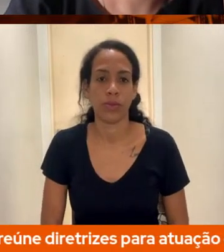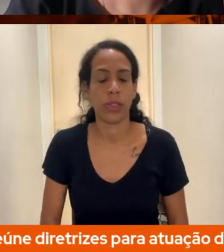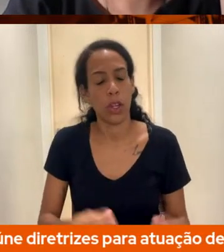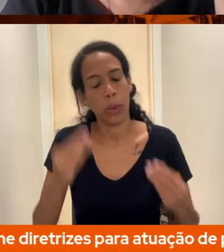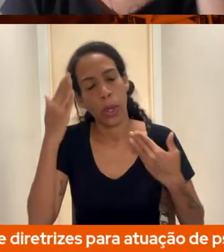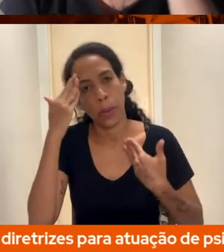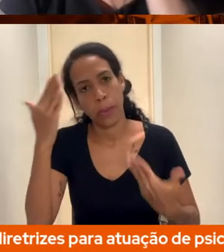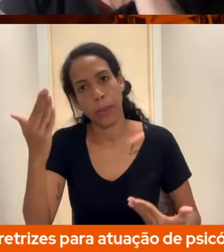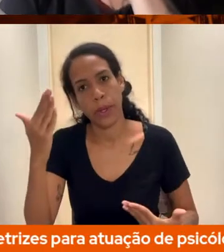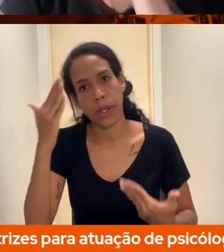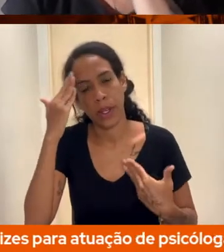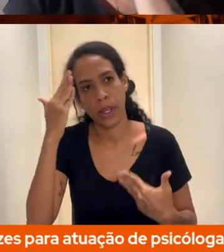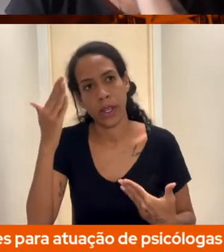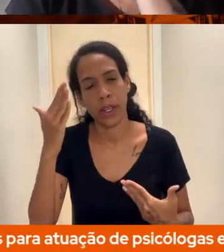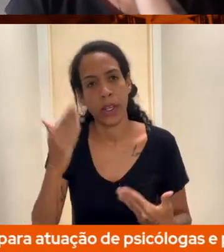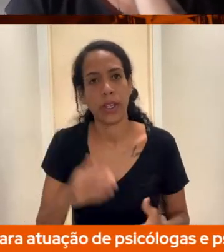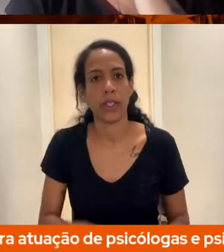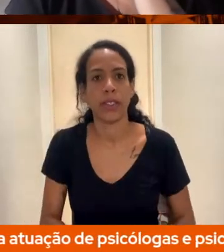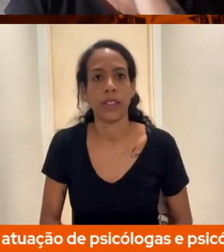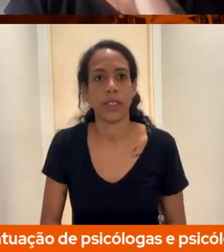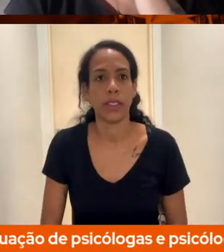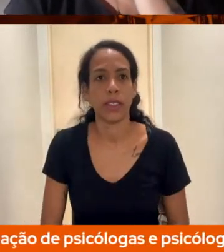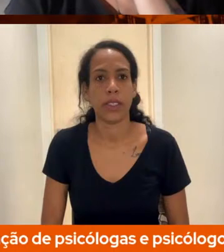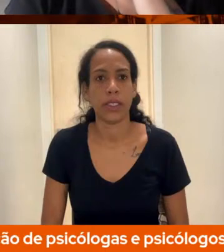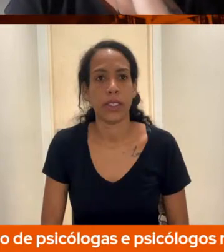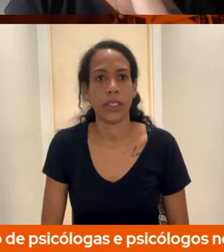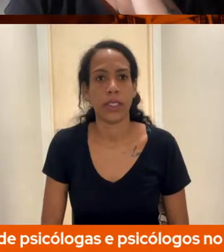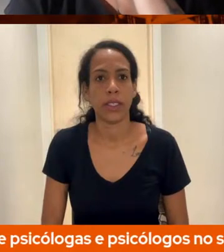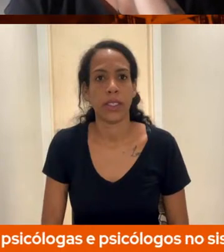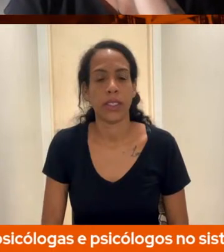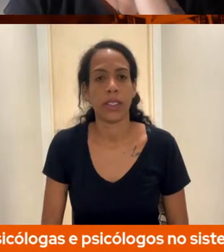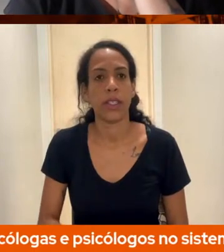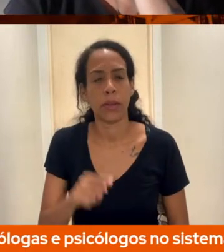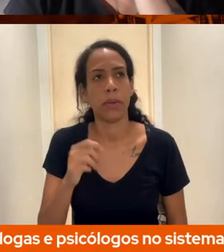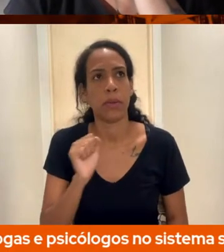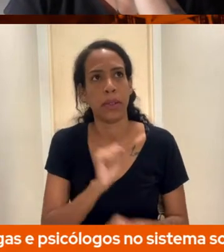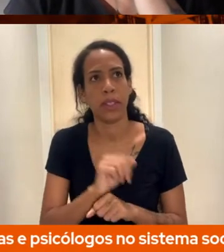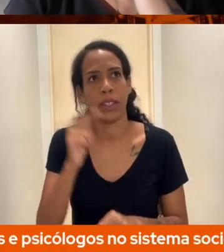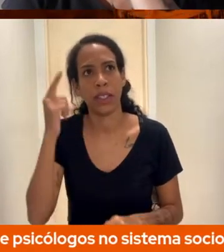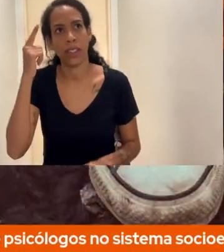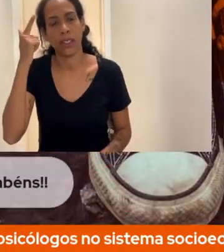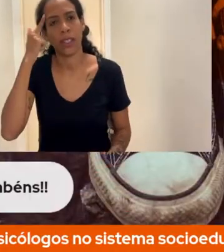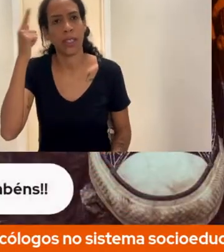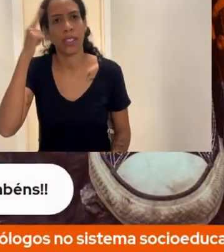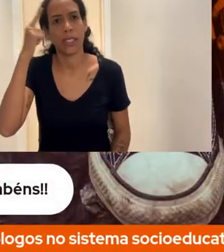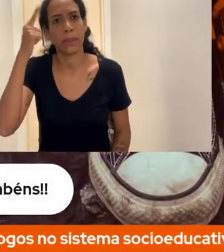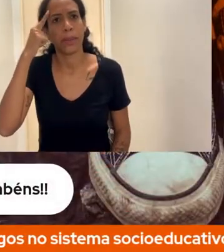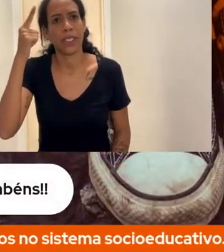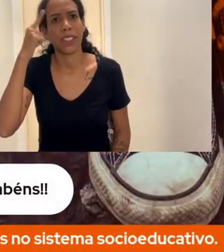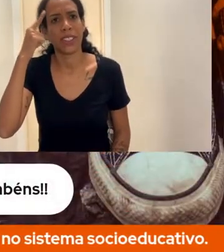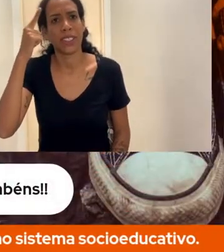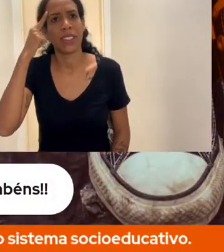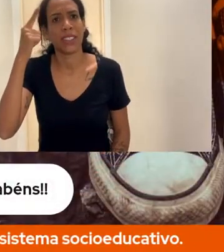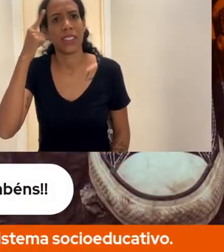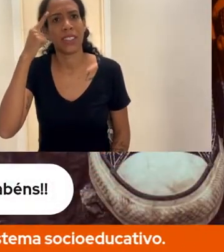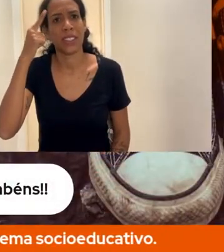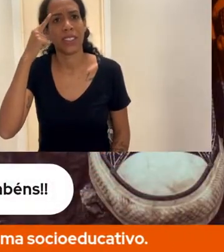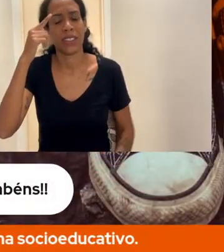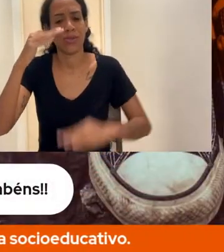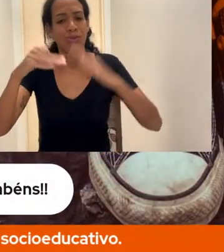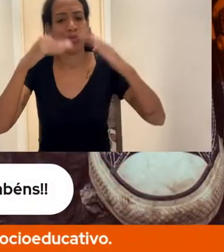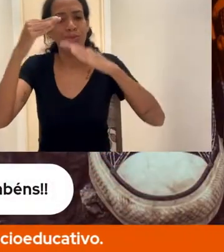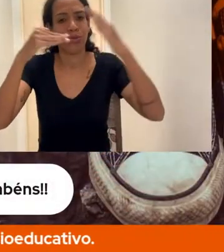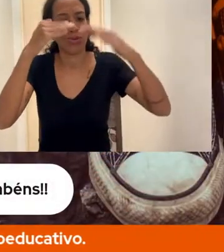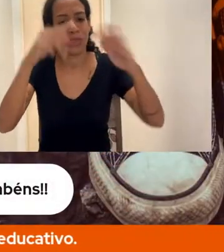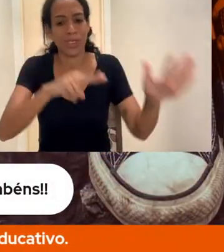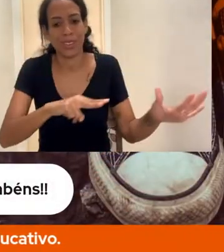Obrigada, Flávia. Acho que você disparou ótimas reflexões, né? A gente vai ficar pensando nisso aí durante a semana toda